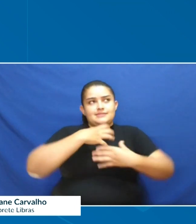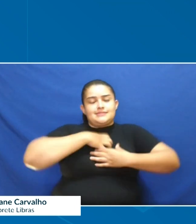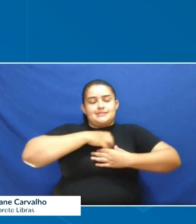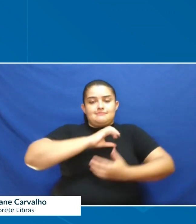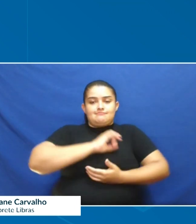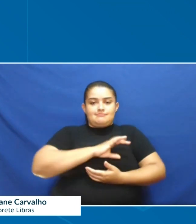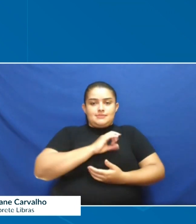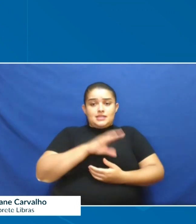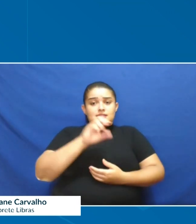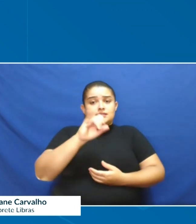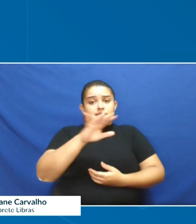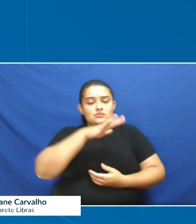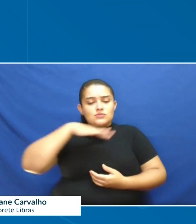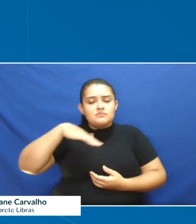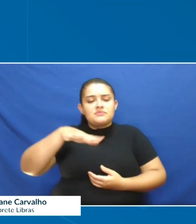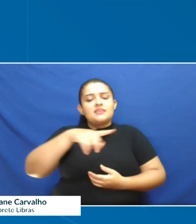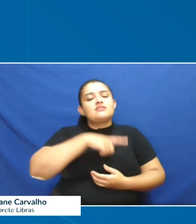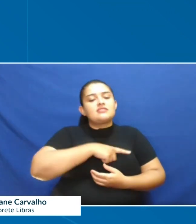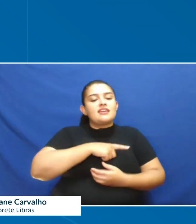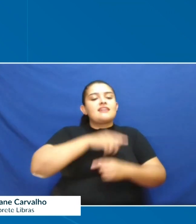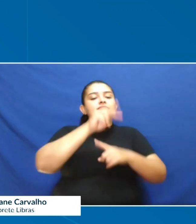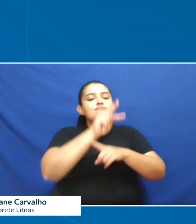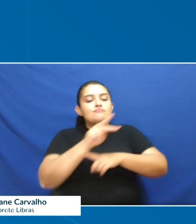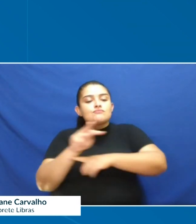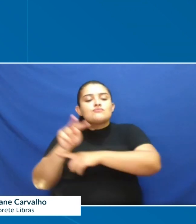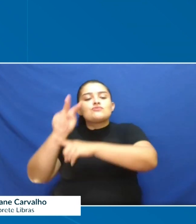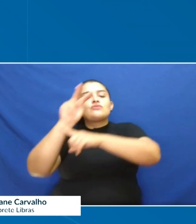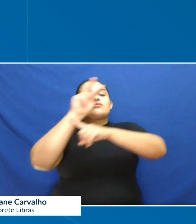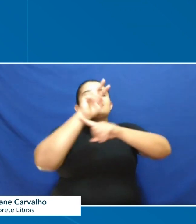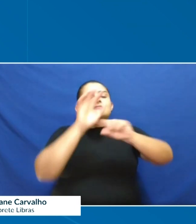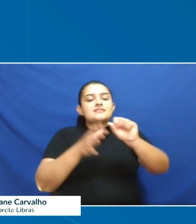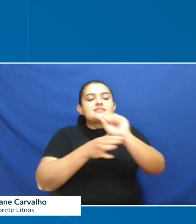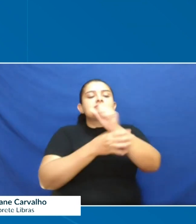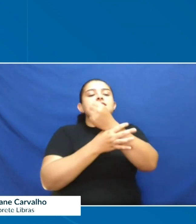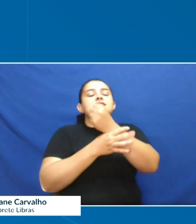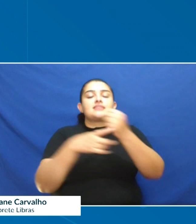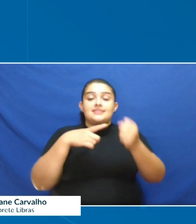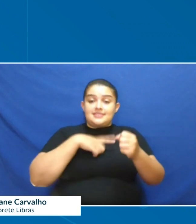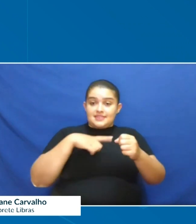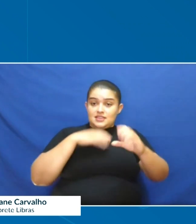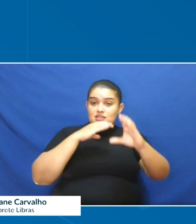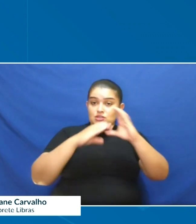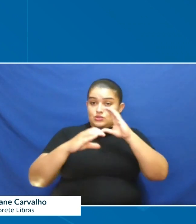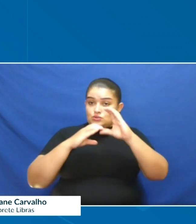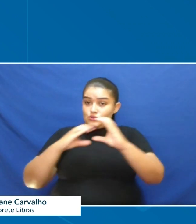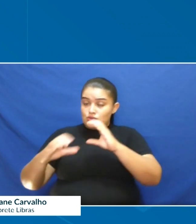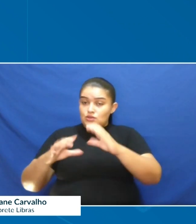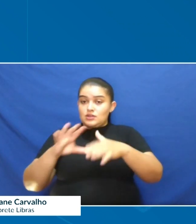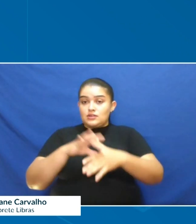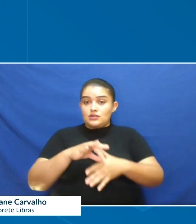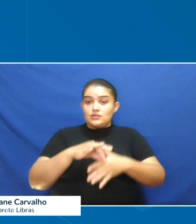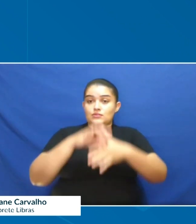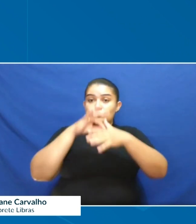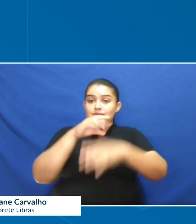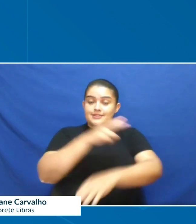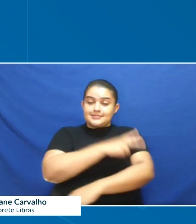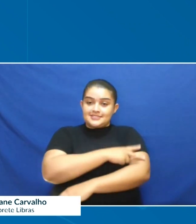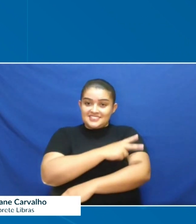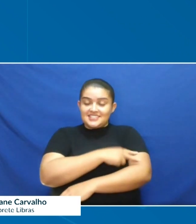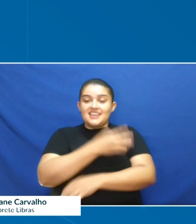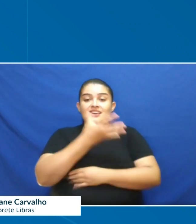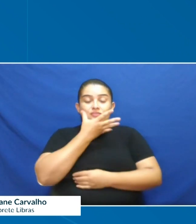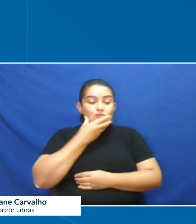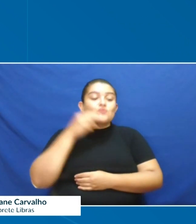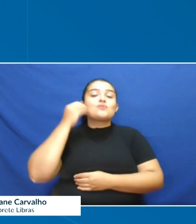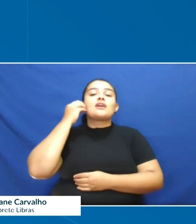é bem controlado, dá para ir e tem boa comunicação até dos gerentes de qualidade, mas